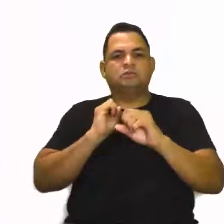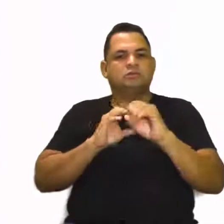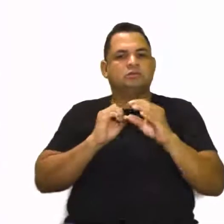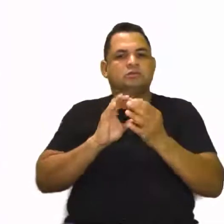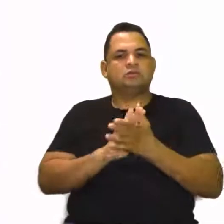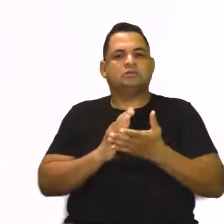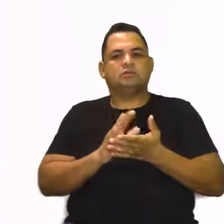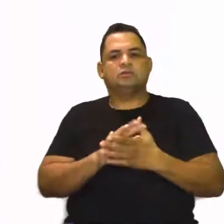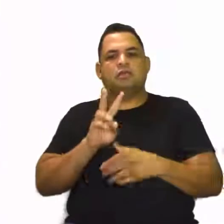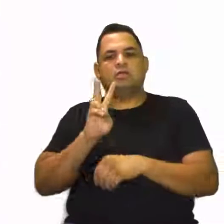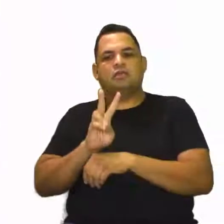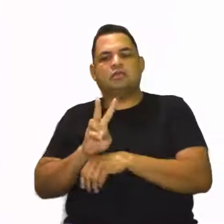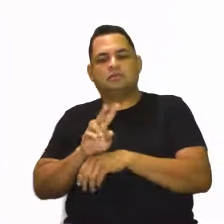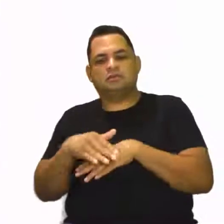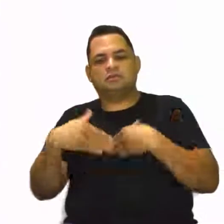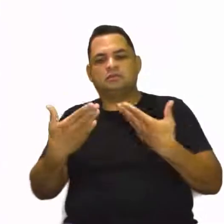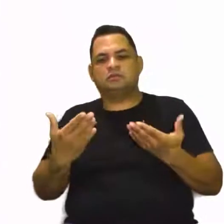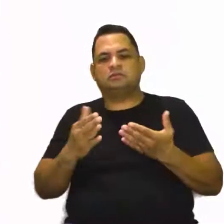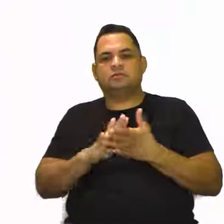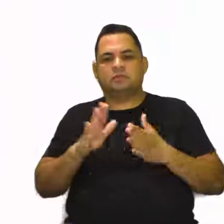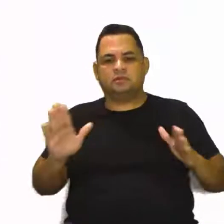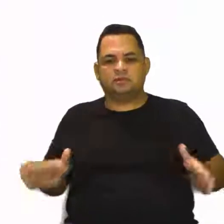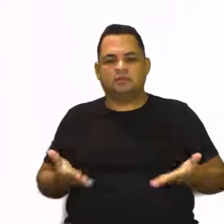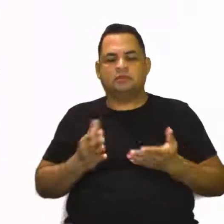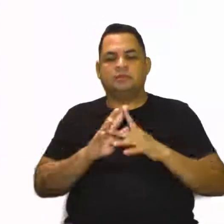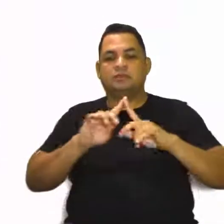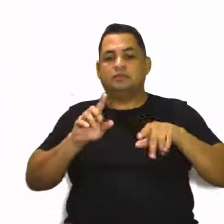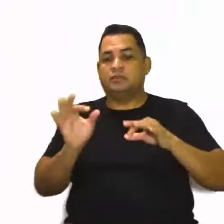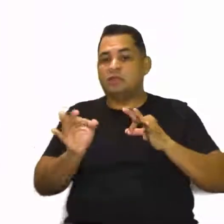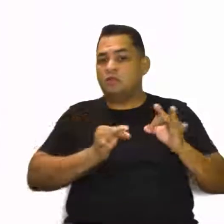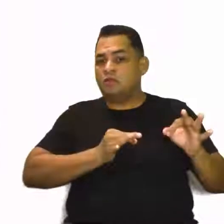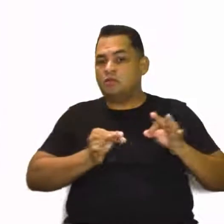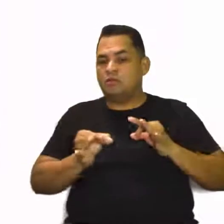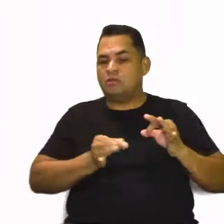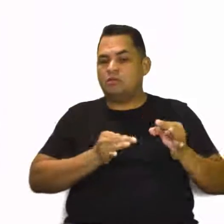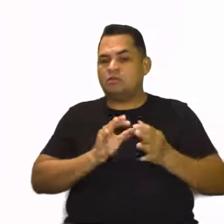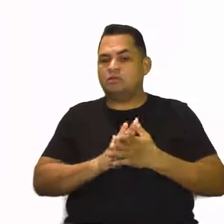prevenção, promoção, mas ele vai preparar.